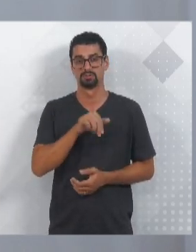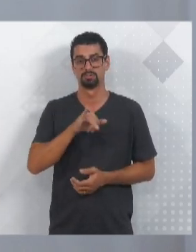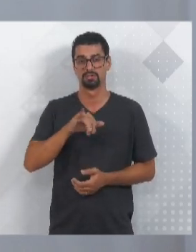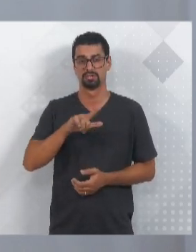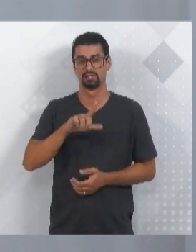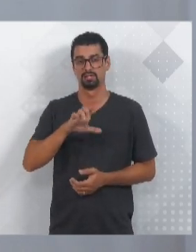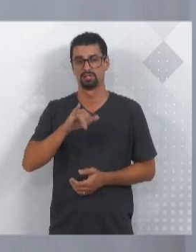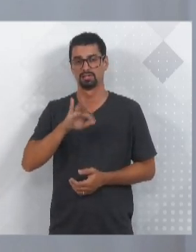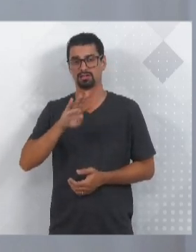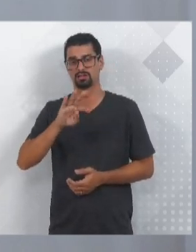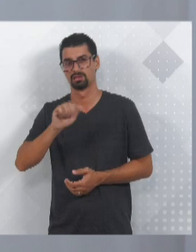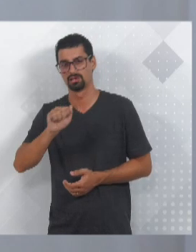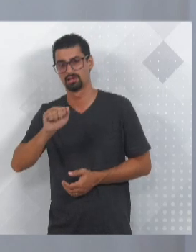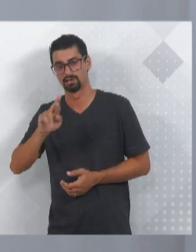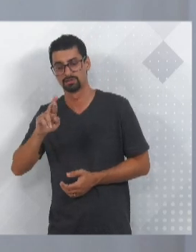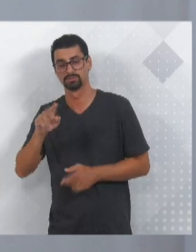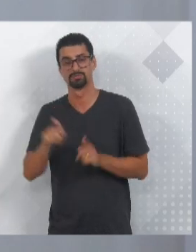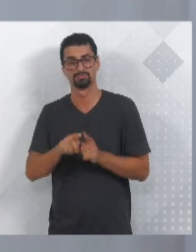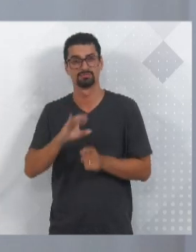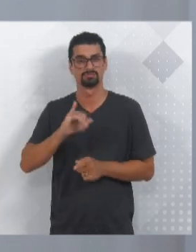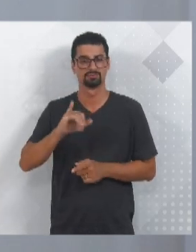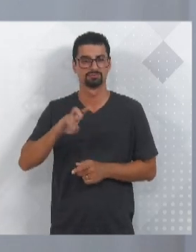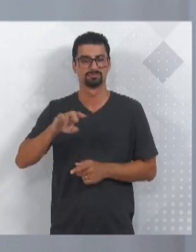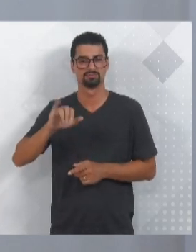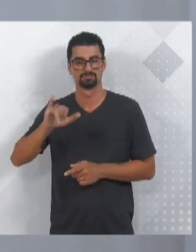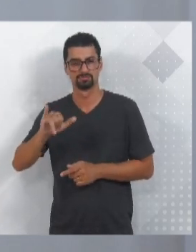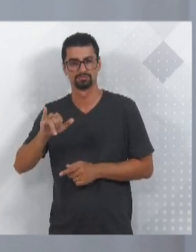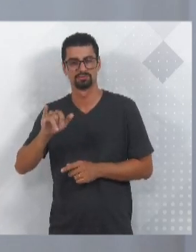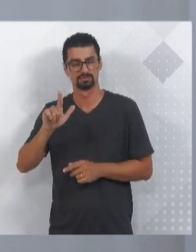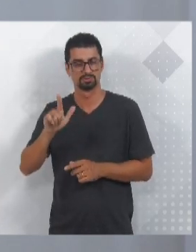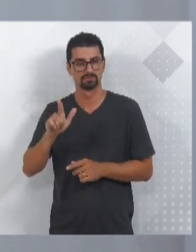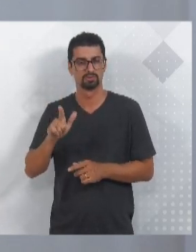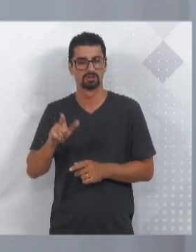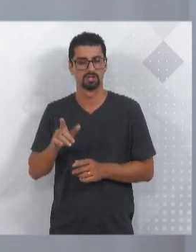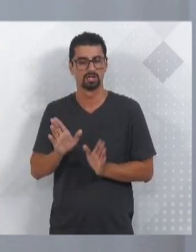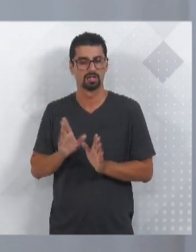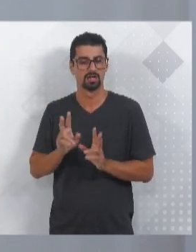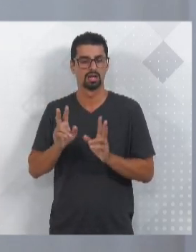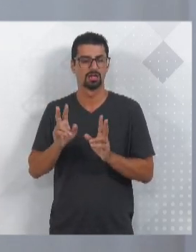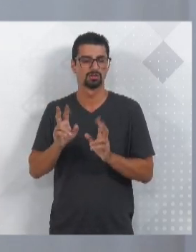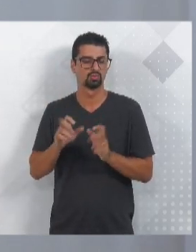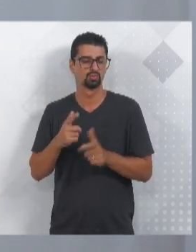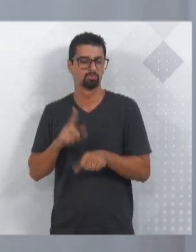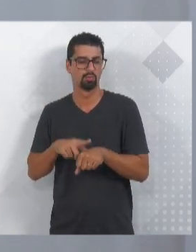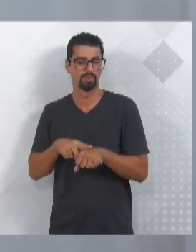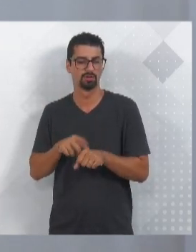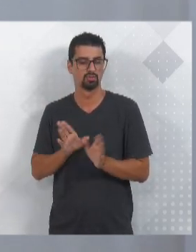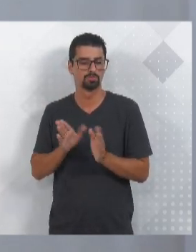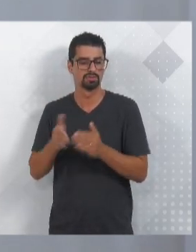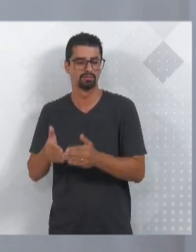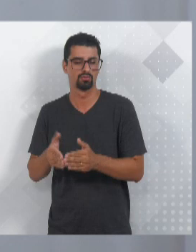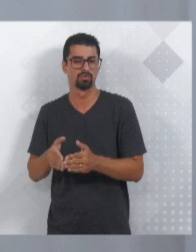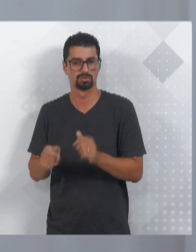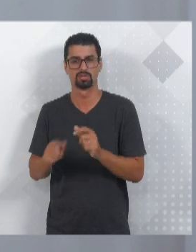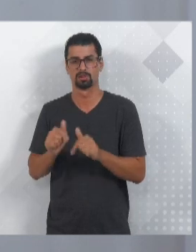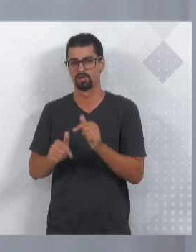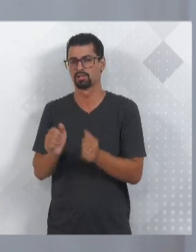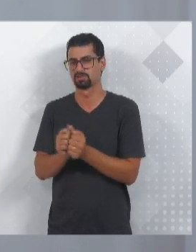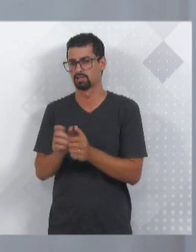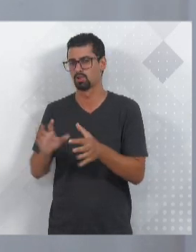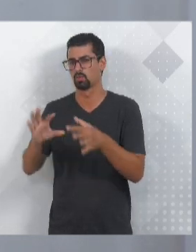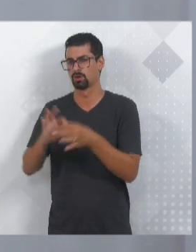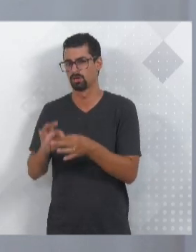abordagem social, em casos específicos, a gente trabalha assim, de forma unida, faz